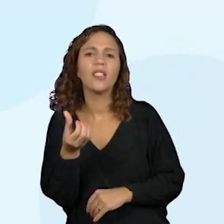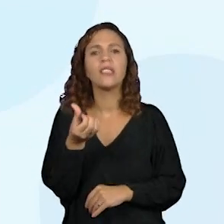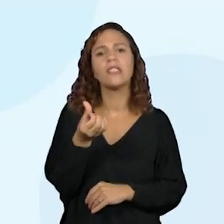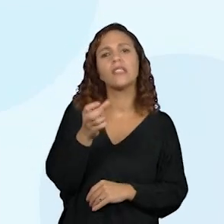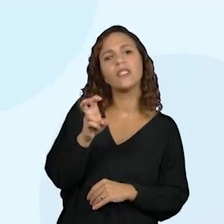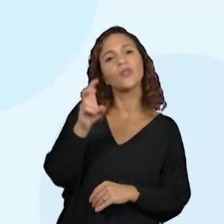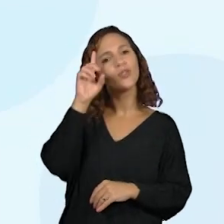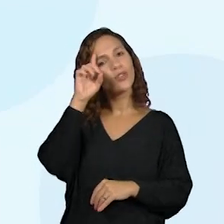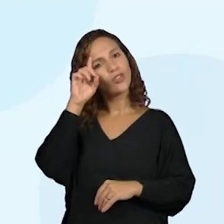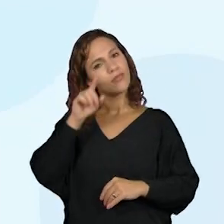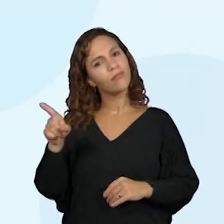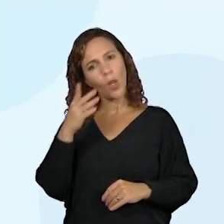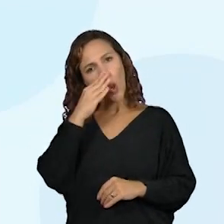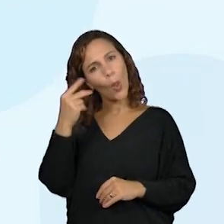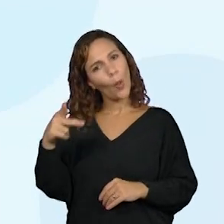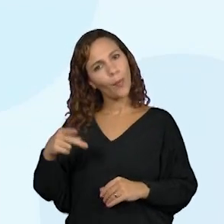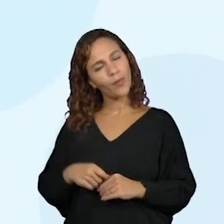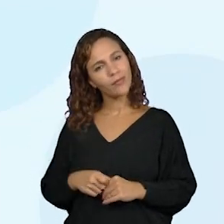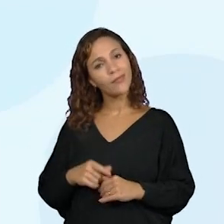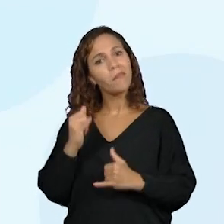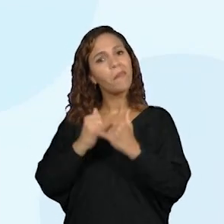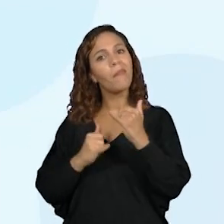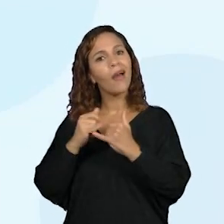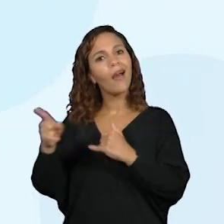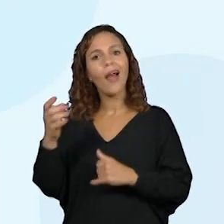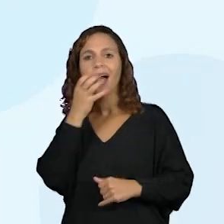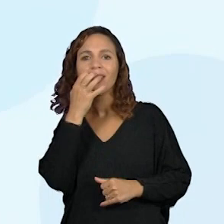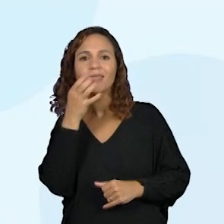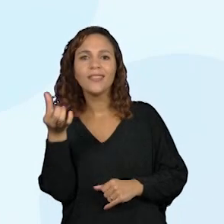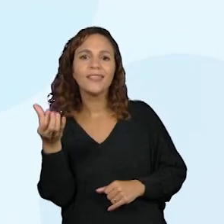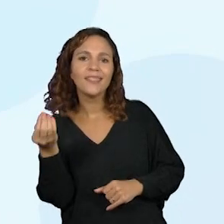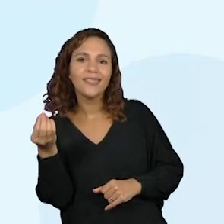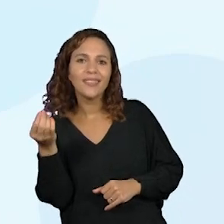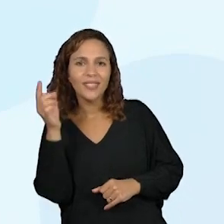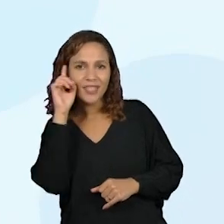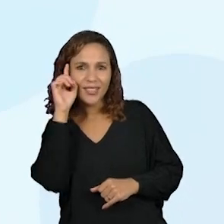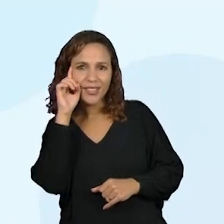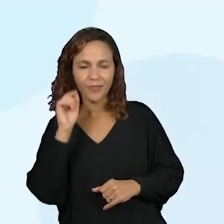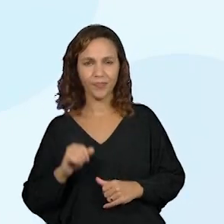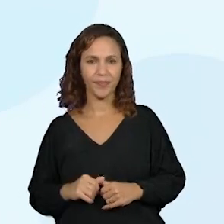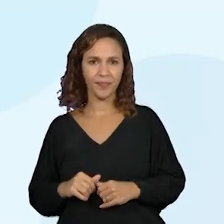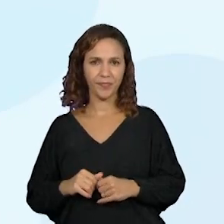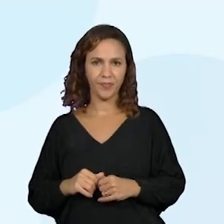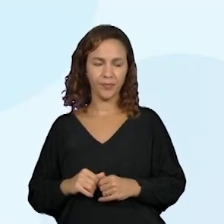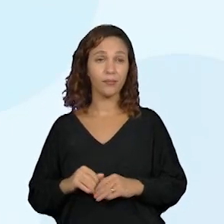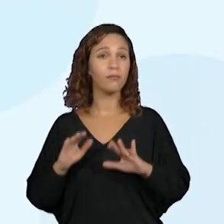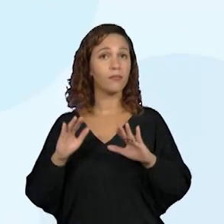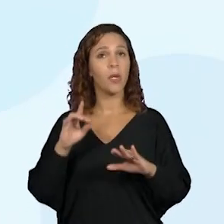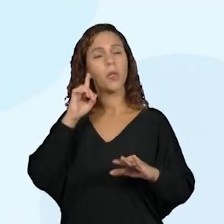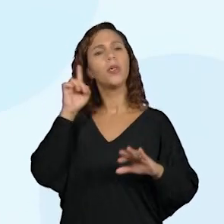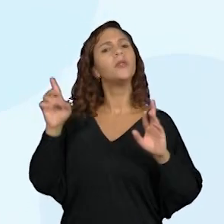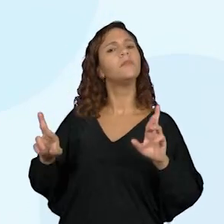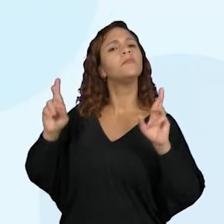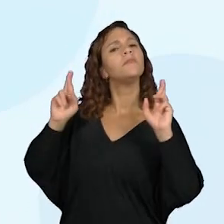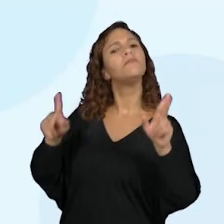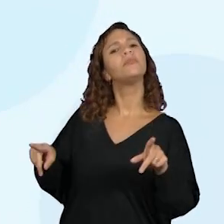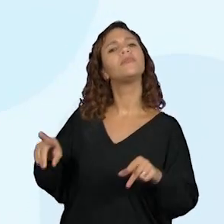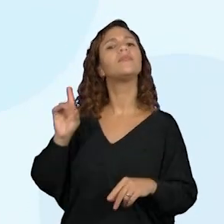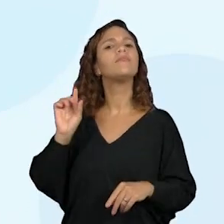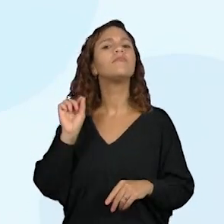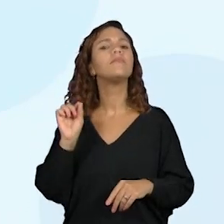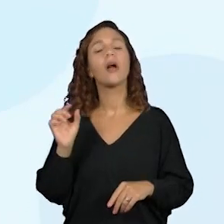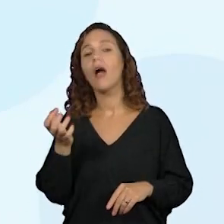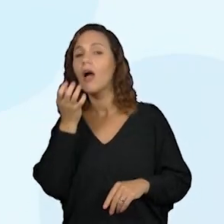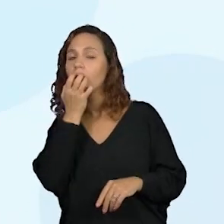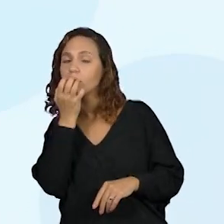cão do campo dura 60 dias a gente viu lá no texto mas olha a diferença aqui de um lobo-guará para